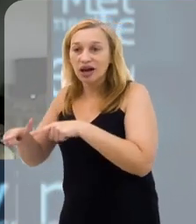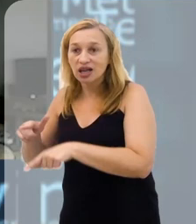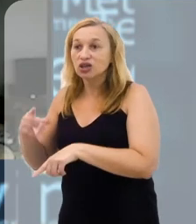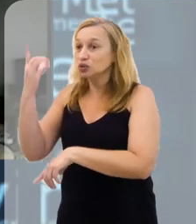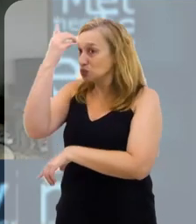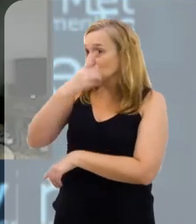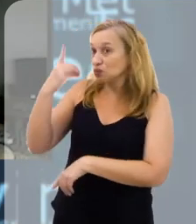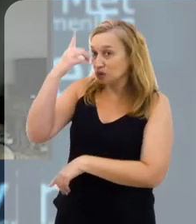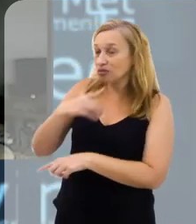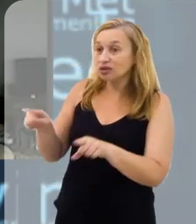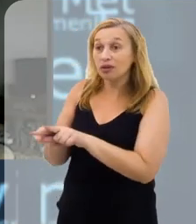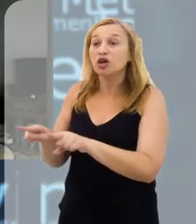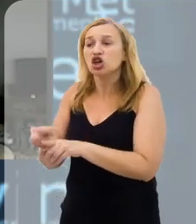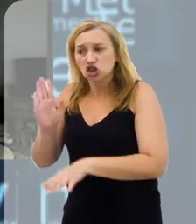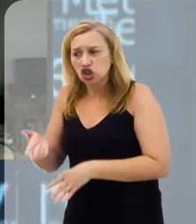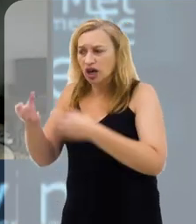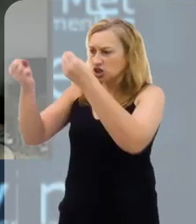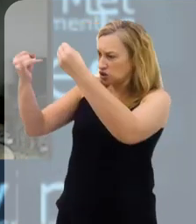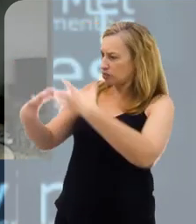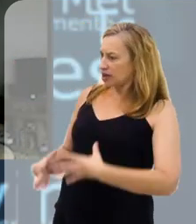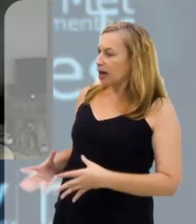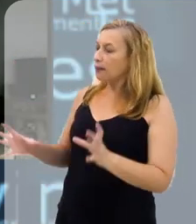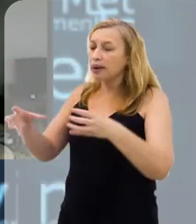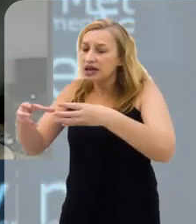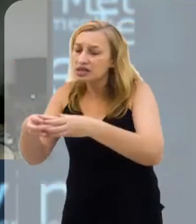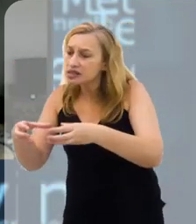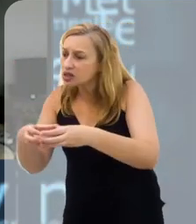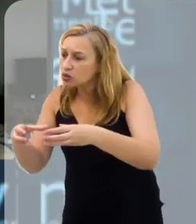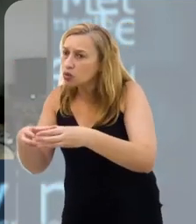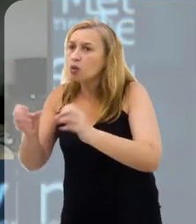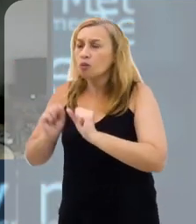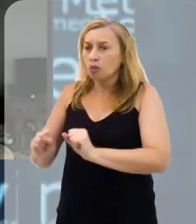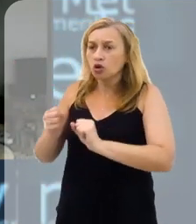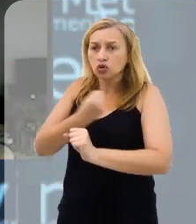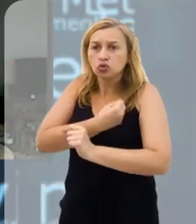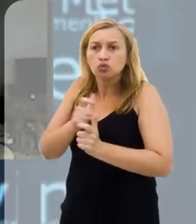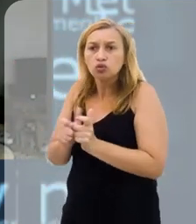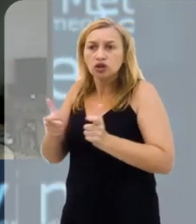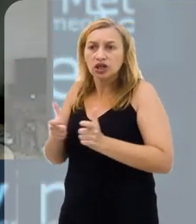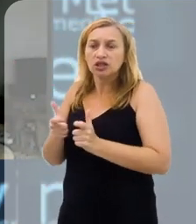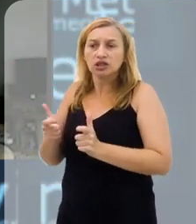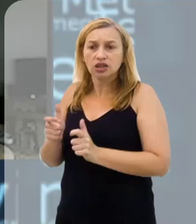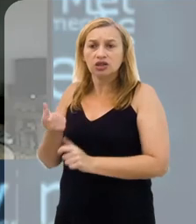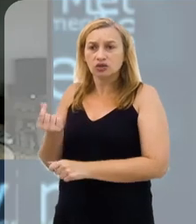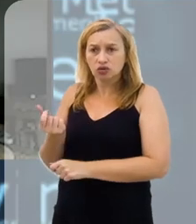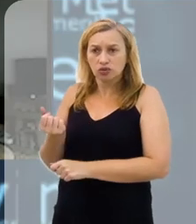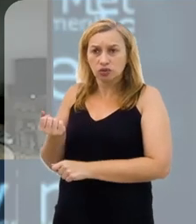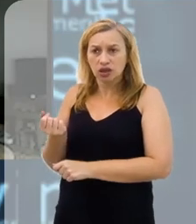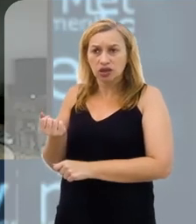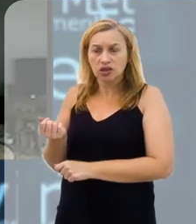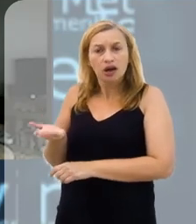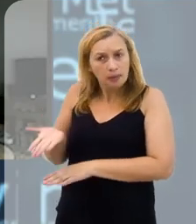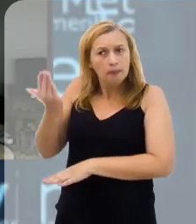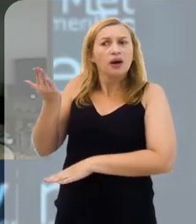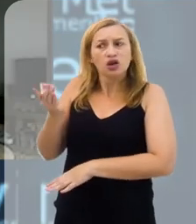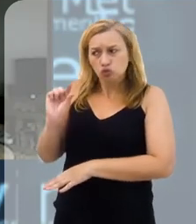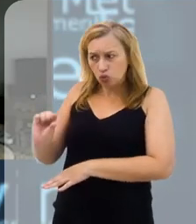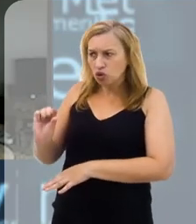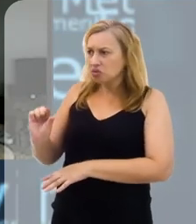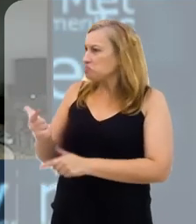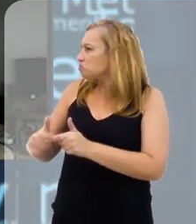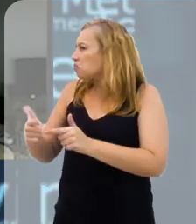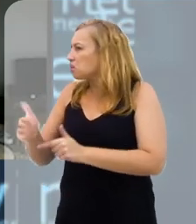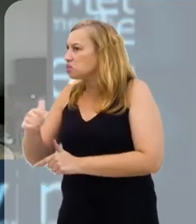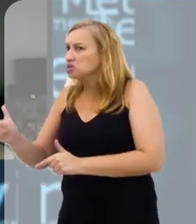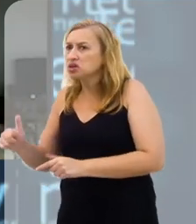no domingo. Eu já expliquei para o produtor que, para esse grupo, ele pode aumentar um pouquinho o preço, que não